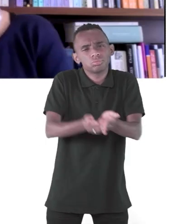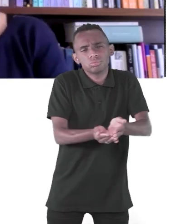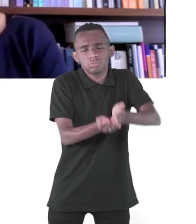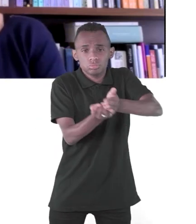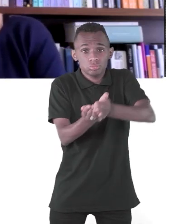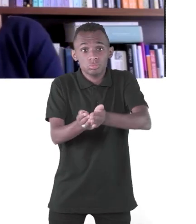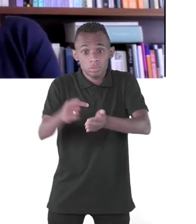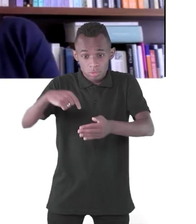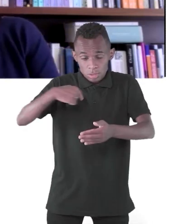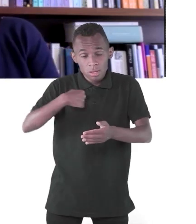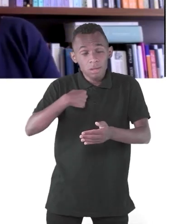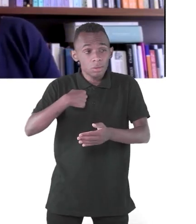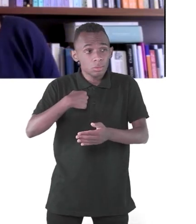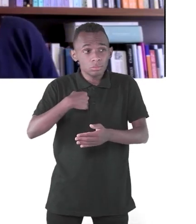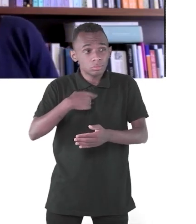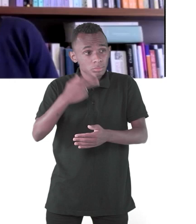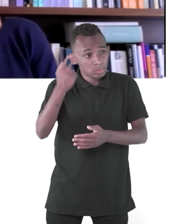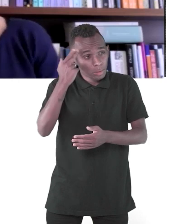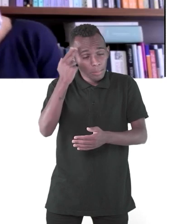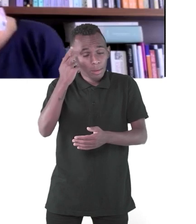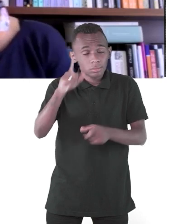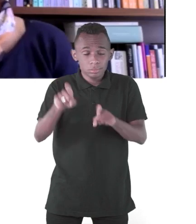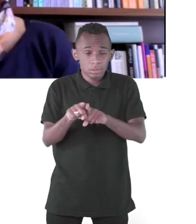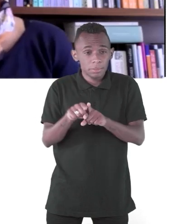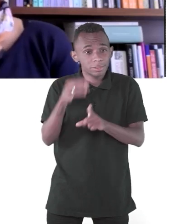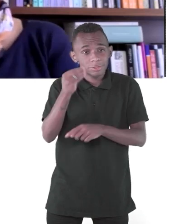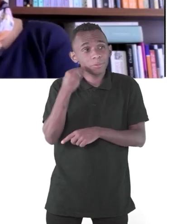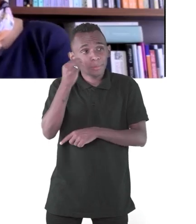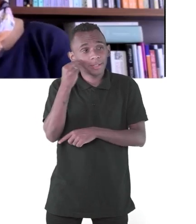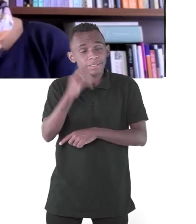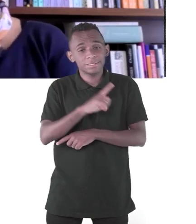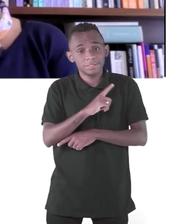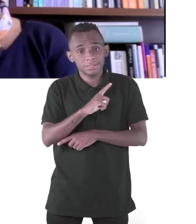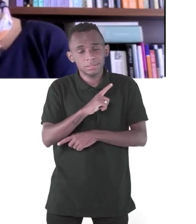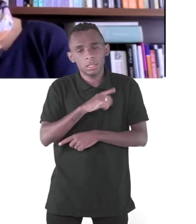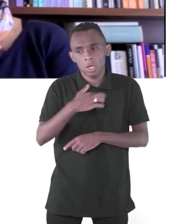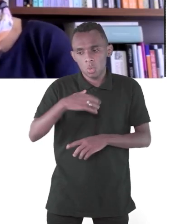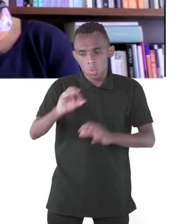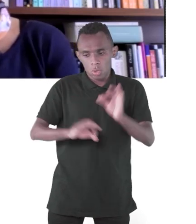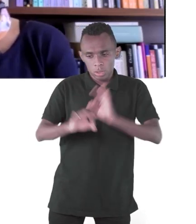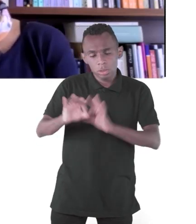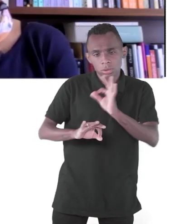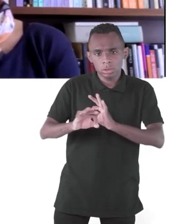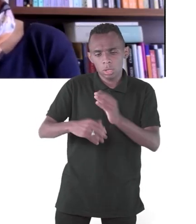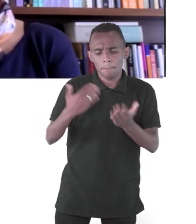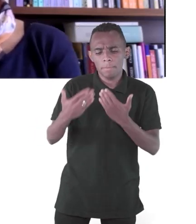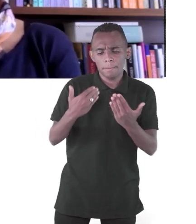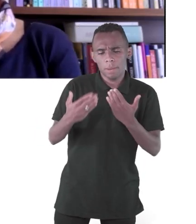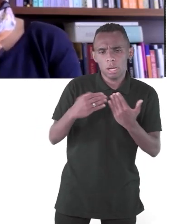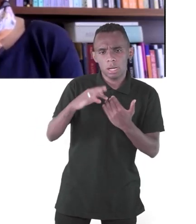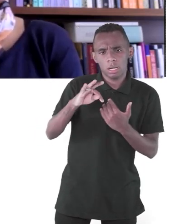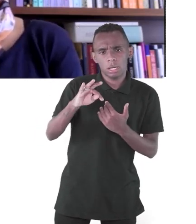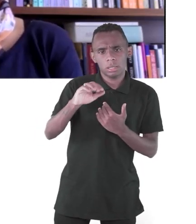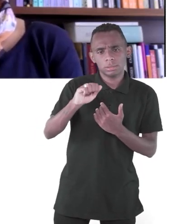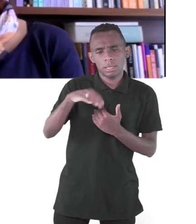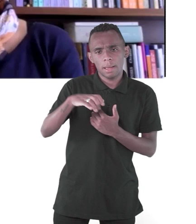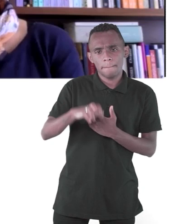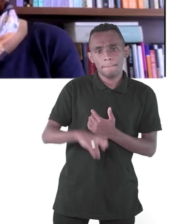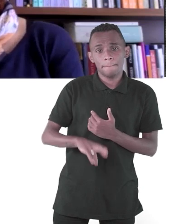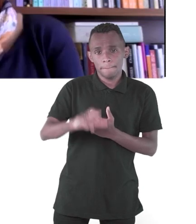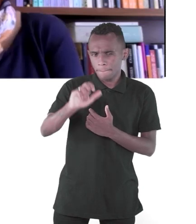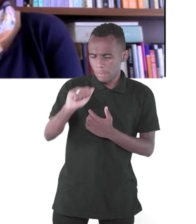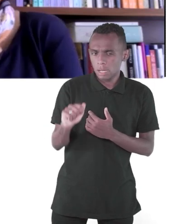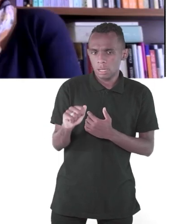Ah, legal. Eu estou agora preparando para fazer uma conversa com a Tamara Klink.